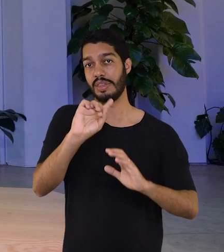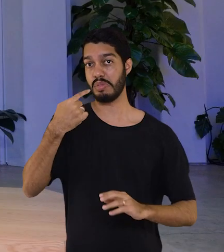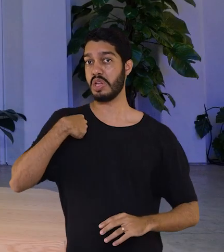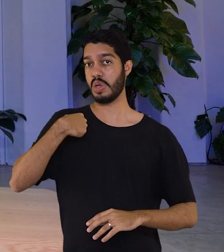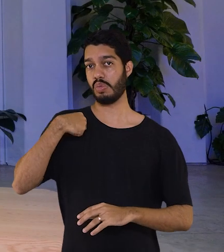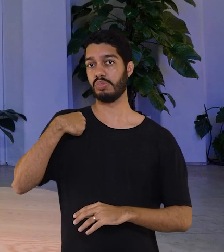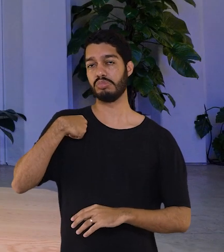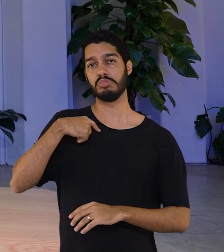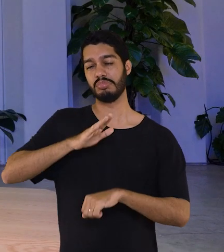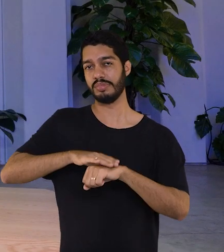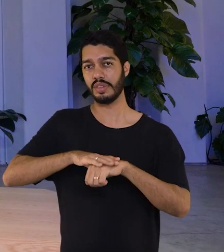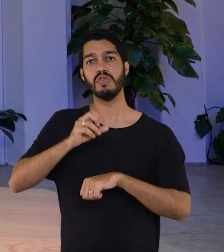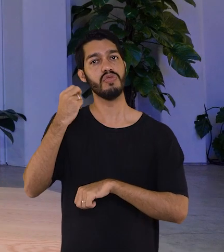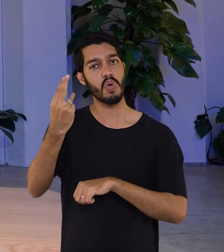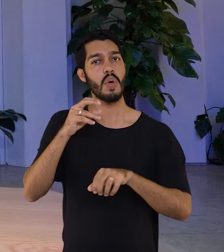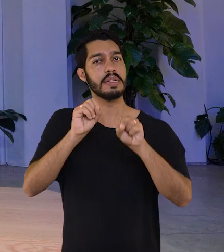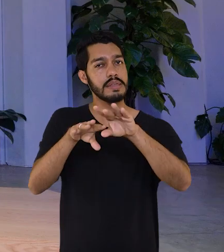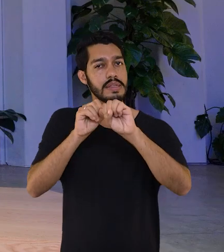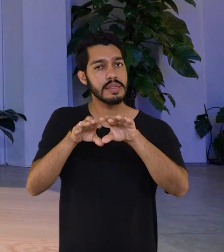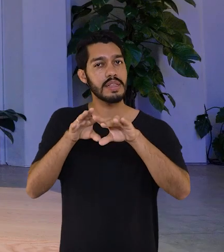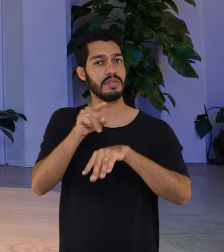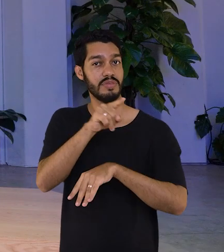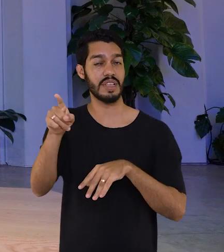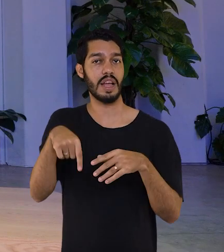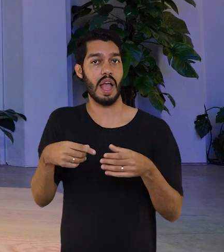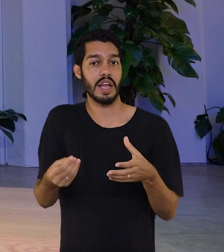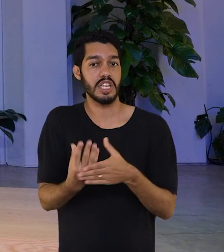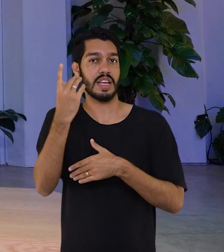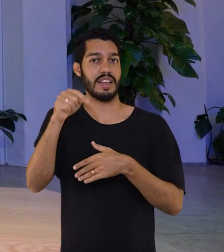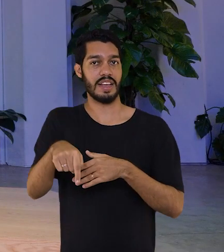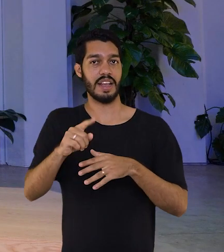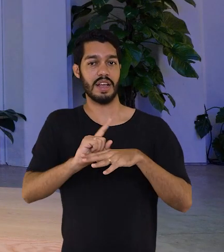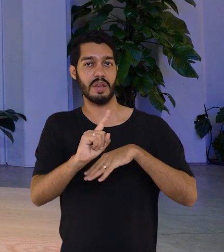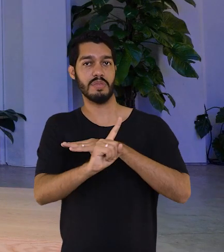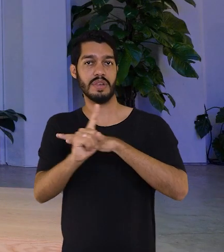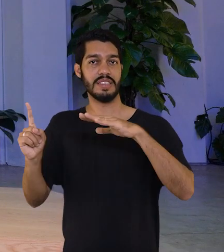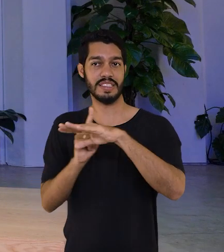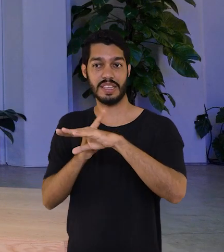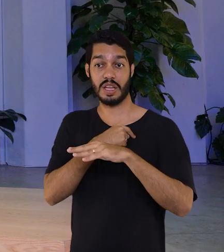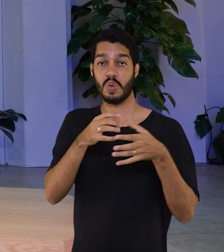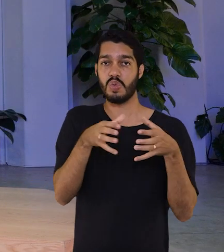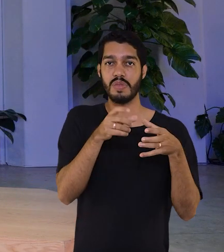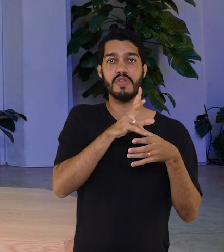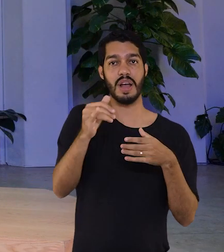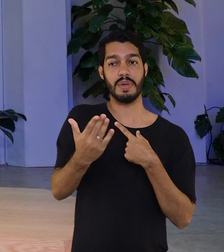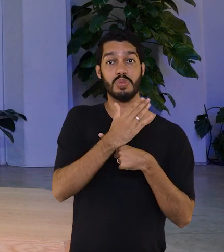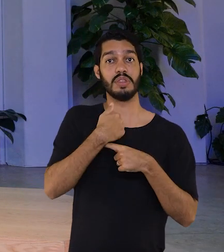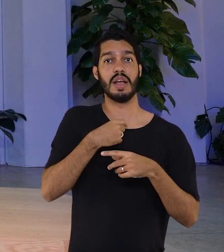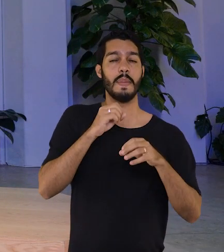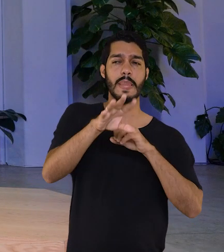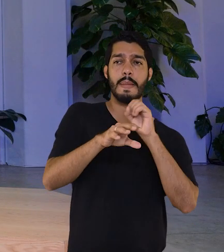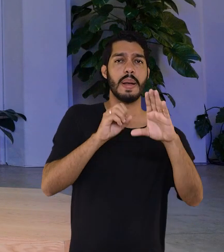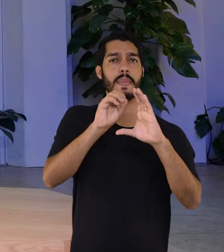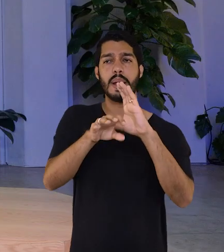mesmo. Vou me conectar com vocês, vou disponibilizar esse e-book para ensinar vocês a criar esse assistente. Vou fazer isso agora, assim que eu sair desse palco. Minha equipe maravilhosa está ali